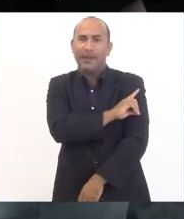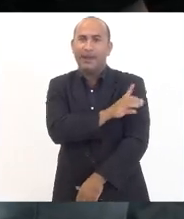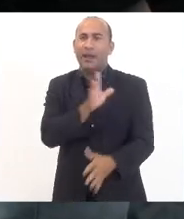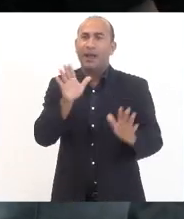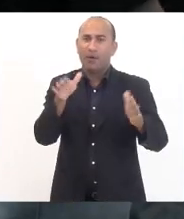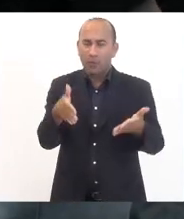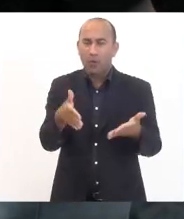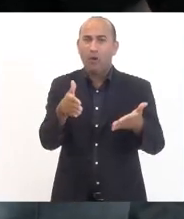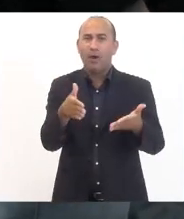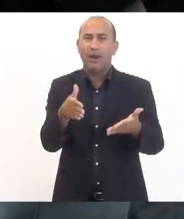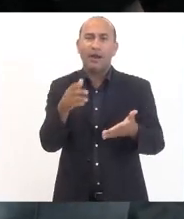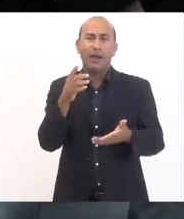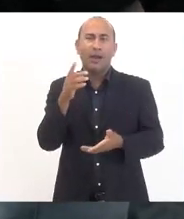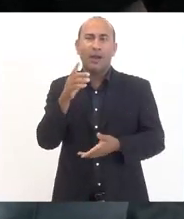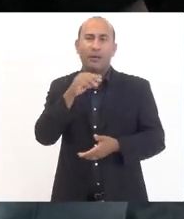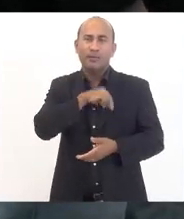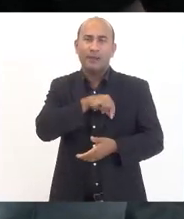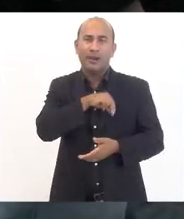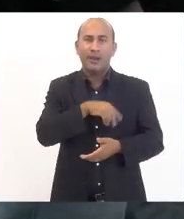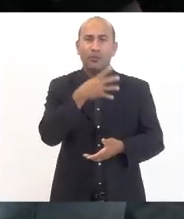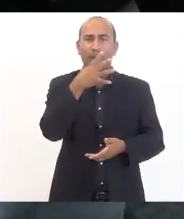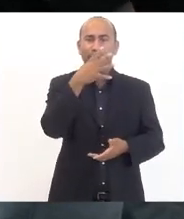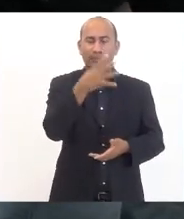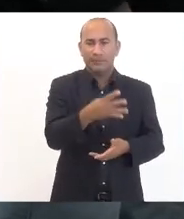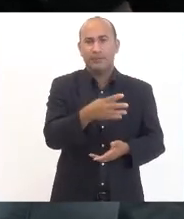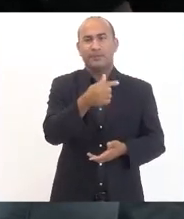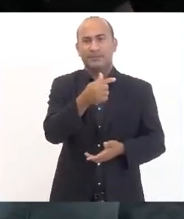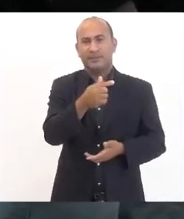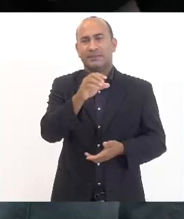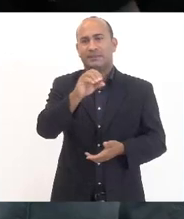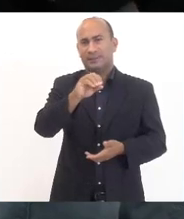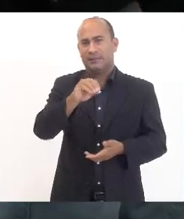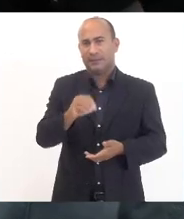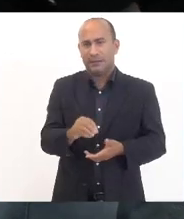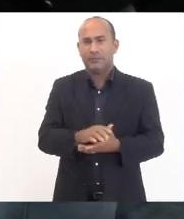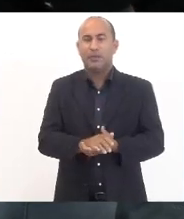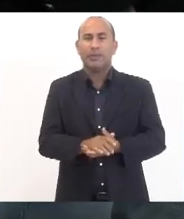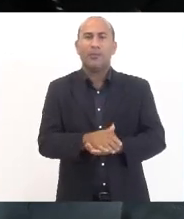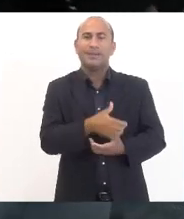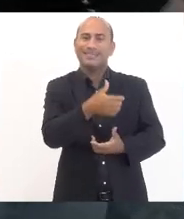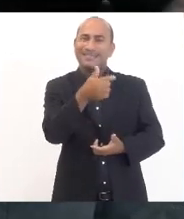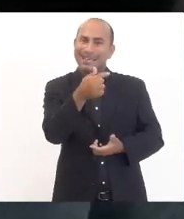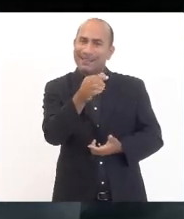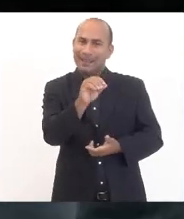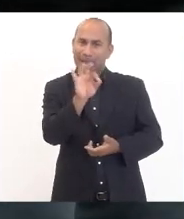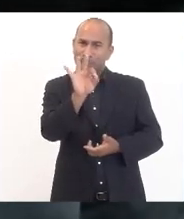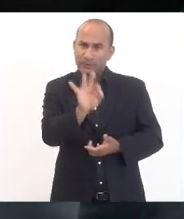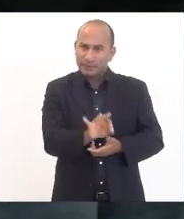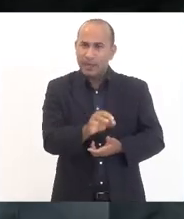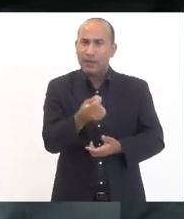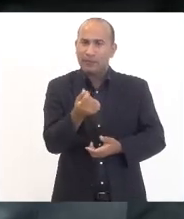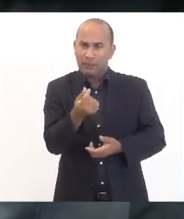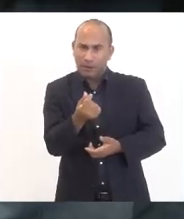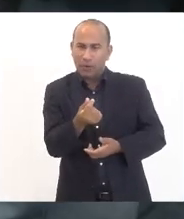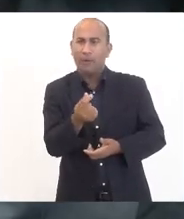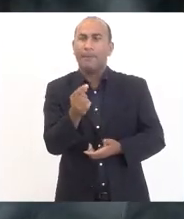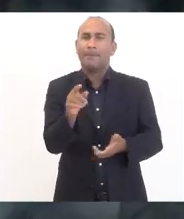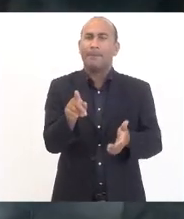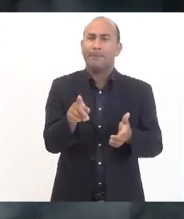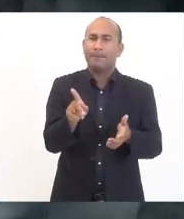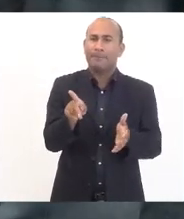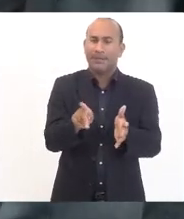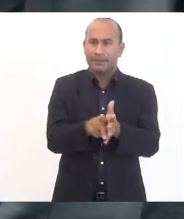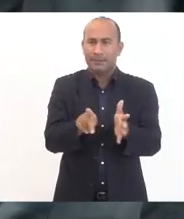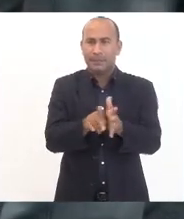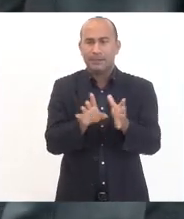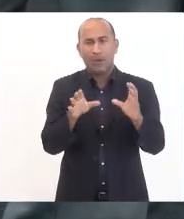de R$ 4.700, 70% desse valor é para o piso dos técnicos